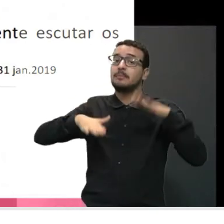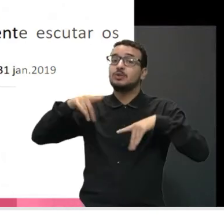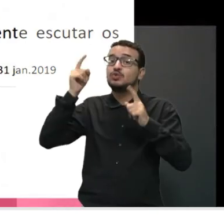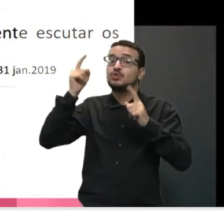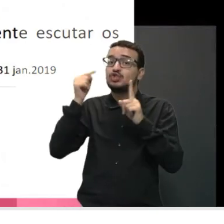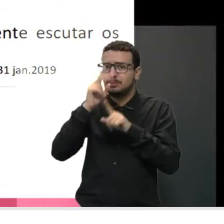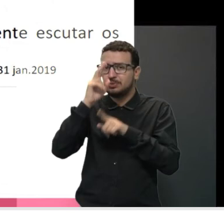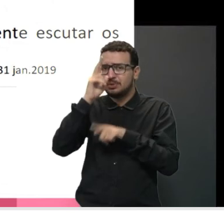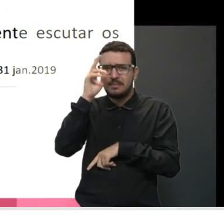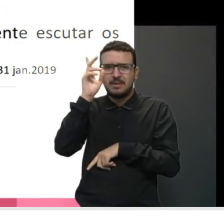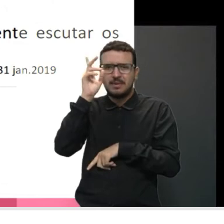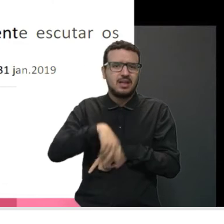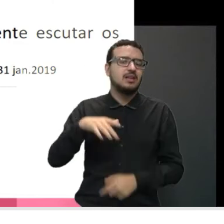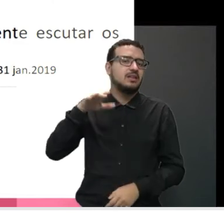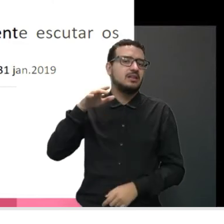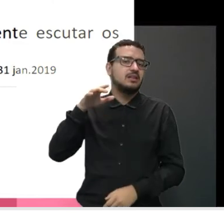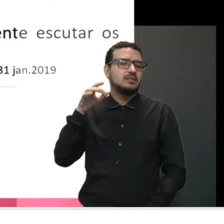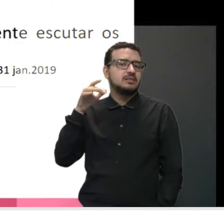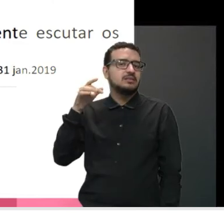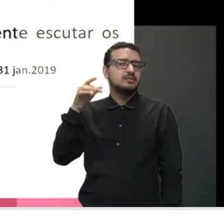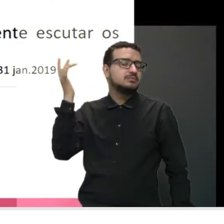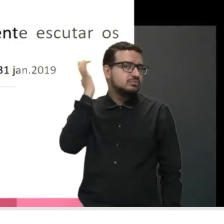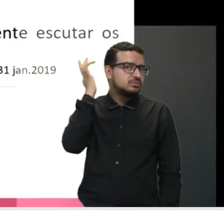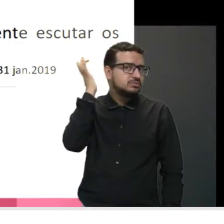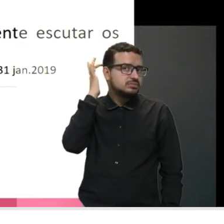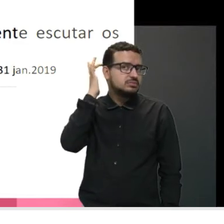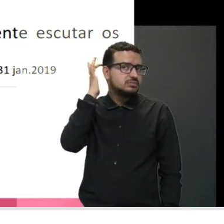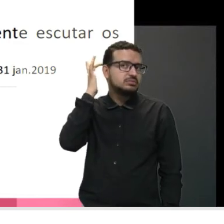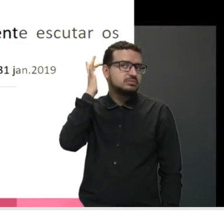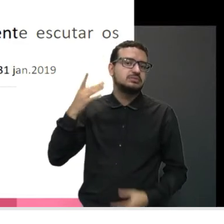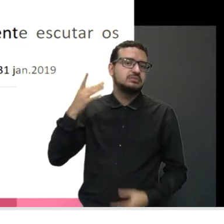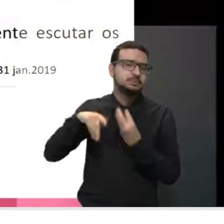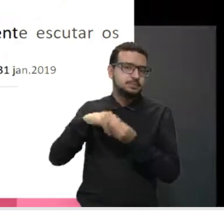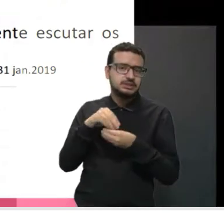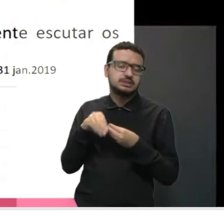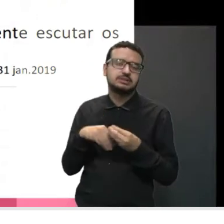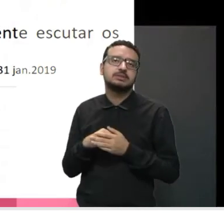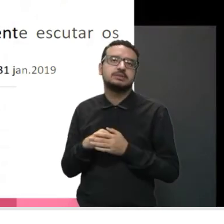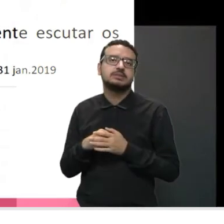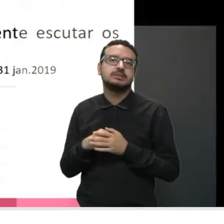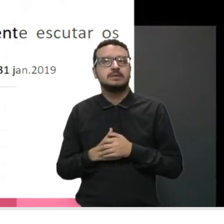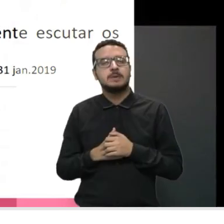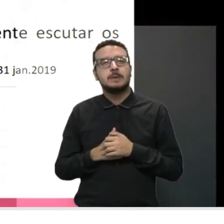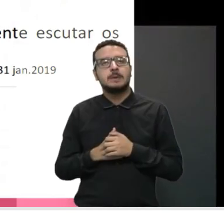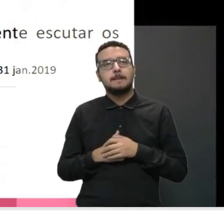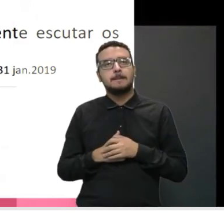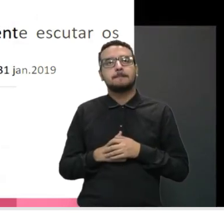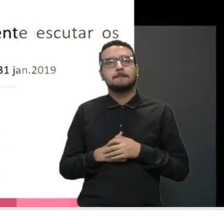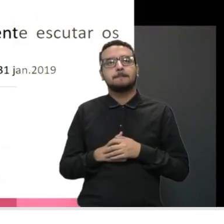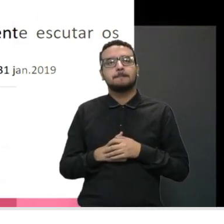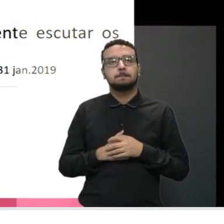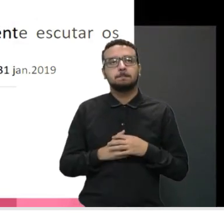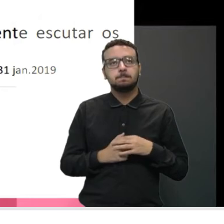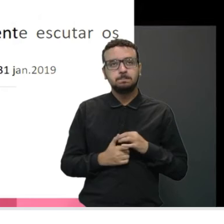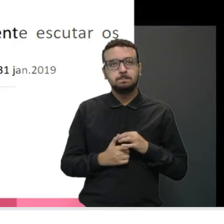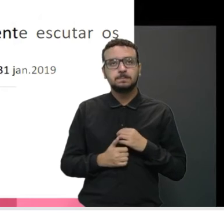não tem ganho com o aparelho e também o grau. É recomendado nas situações de perdas do tipo mistas